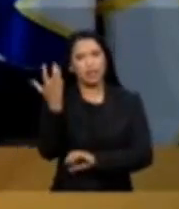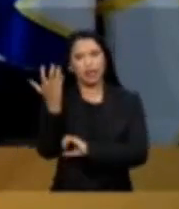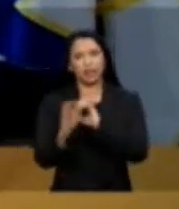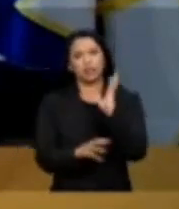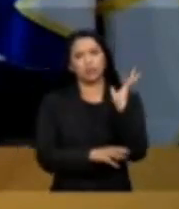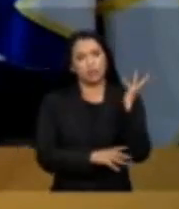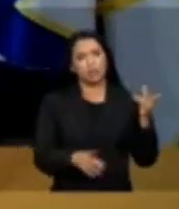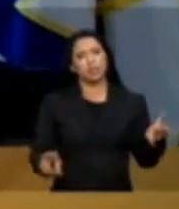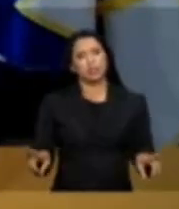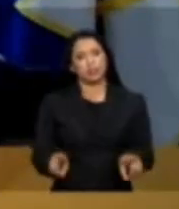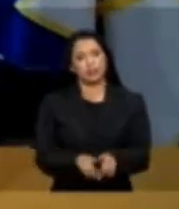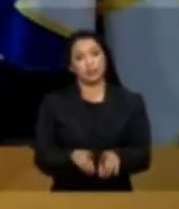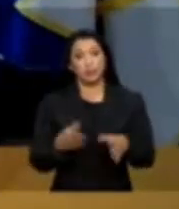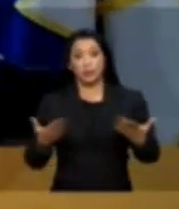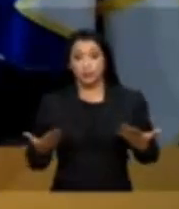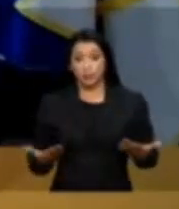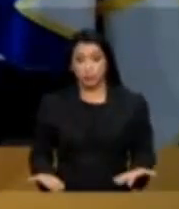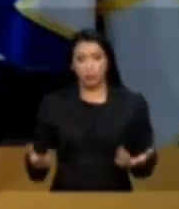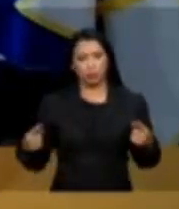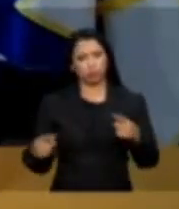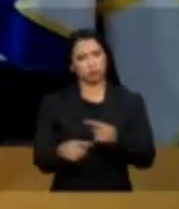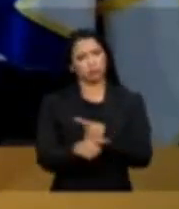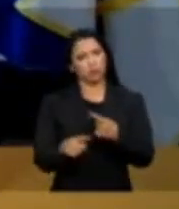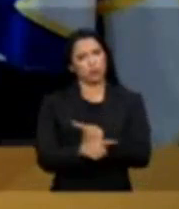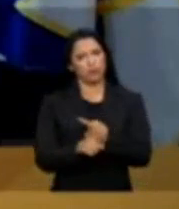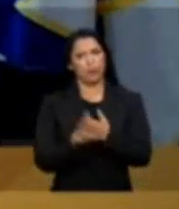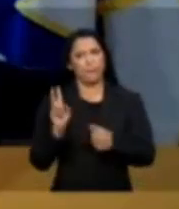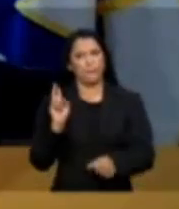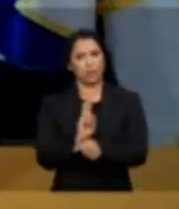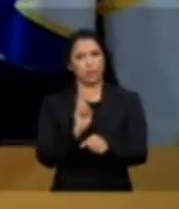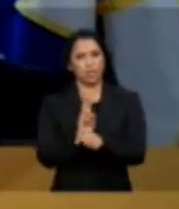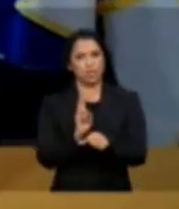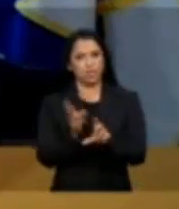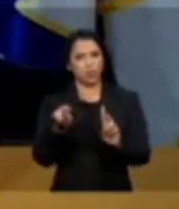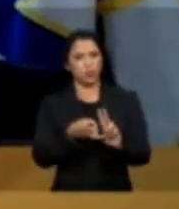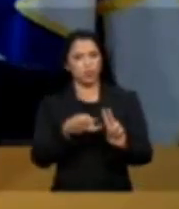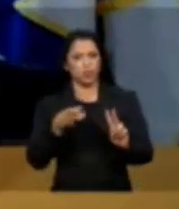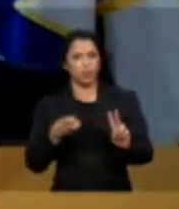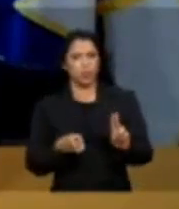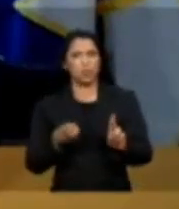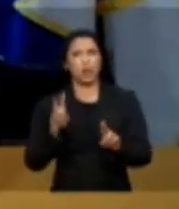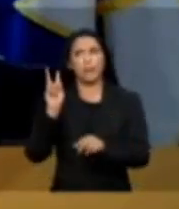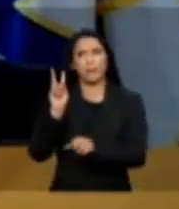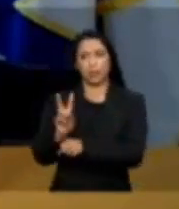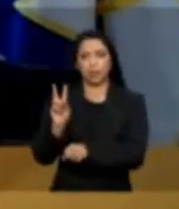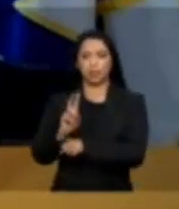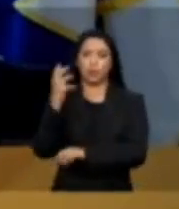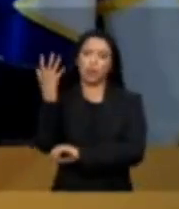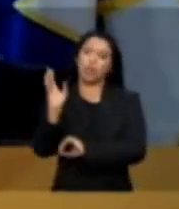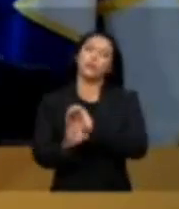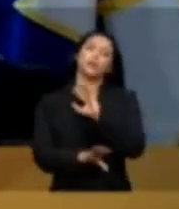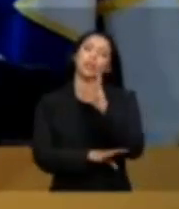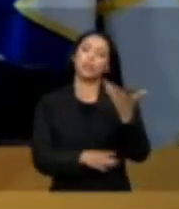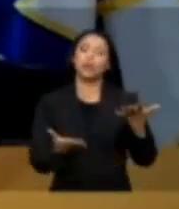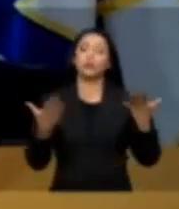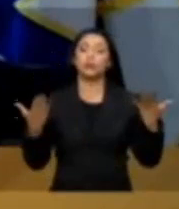Há, portanto, convergência entre proteção indígena e proteção ambiental, motivo pelo qual